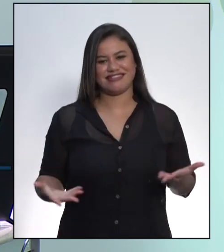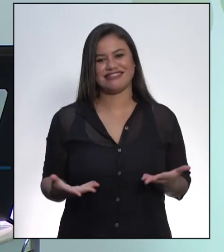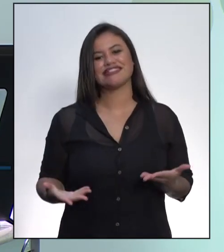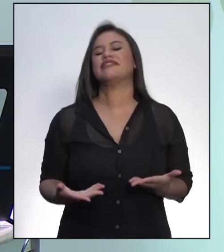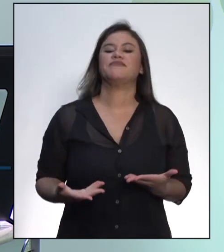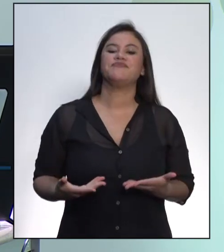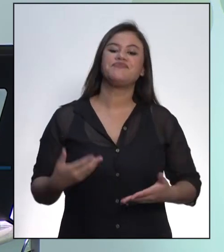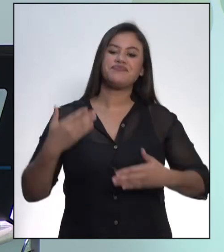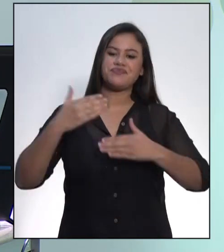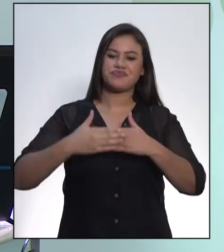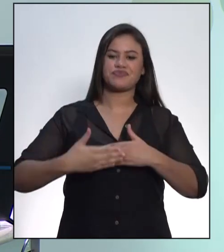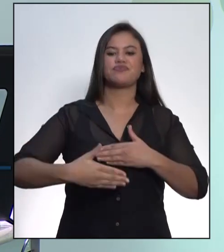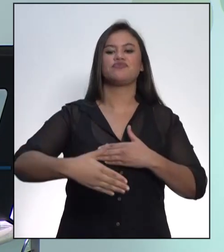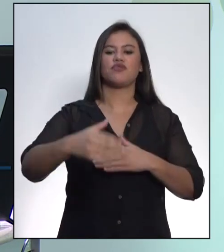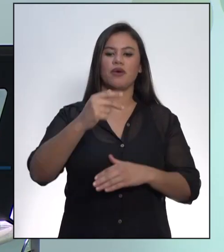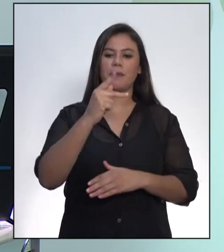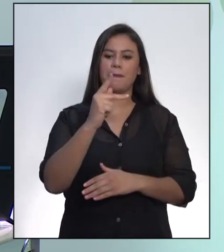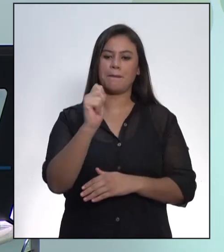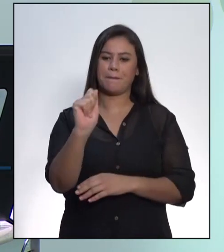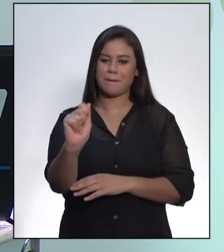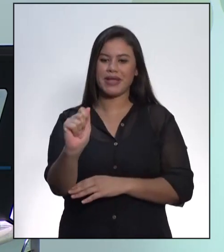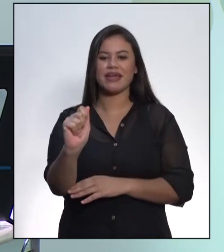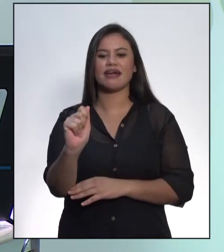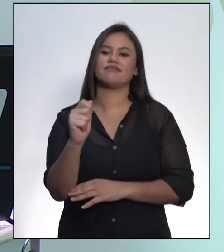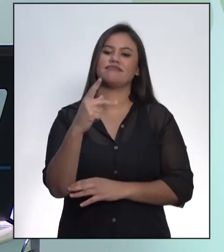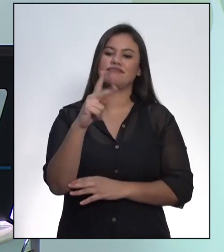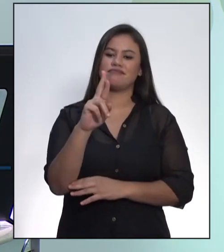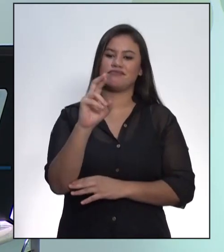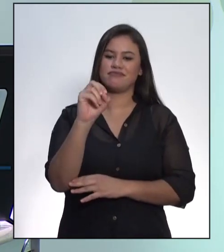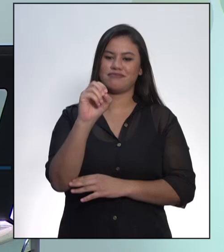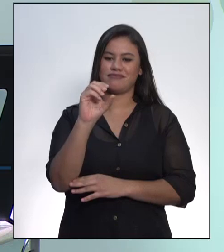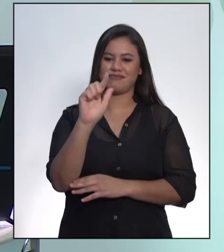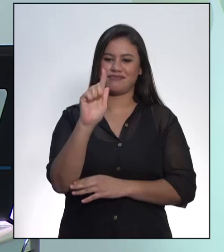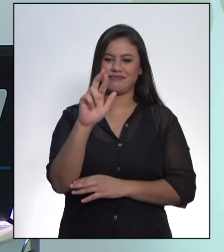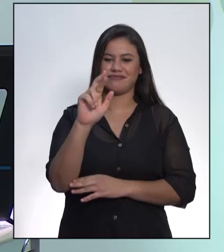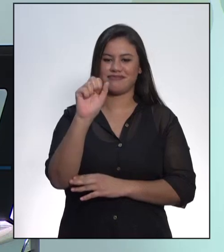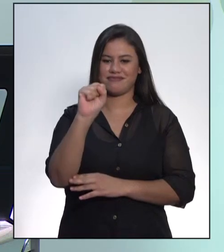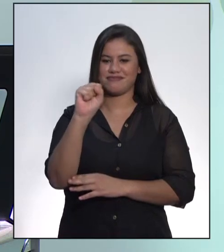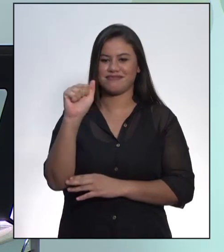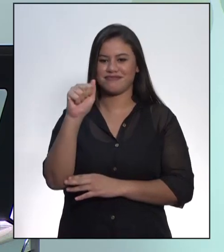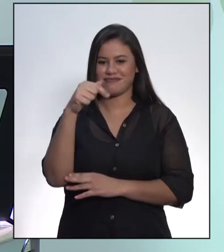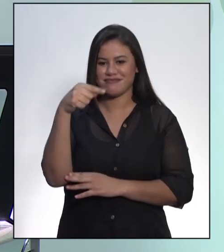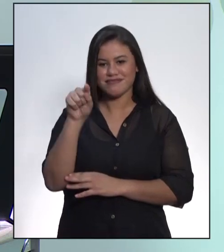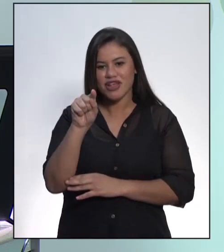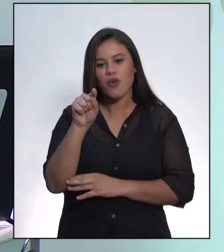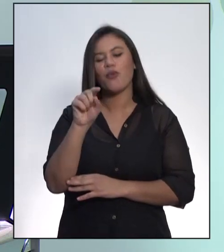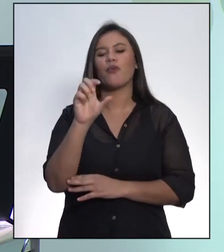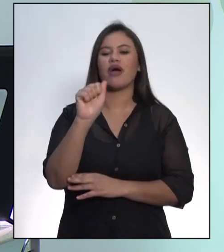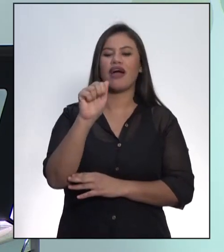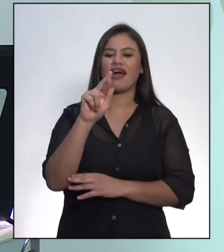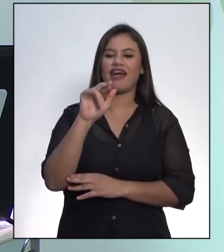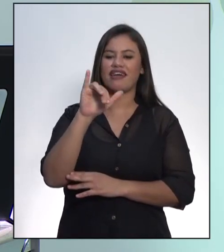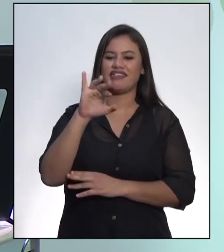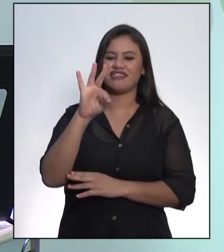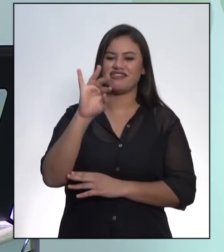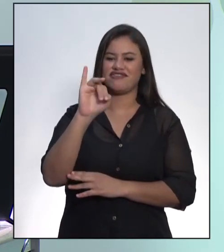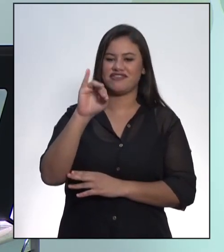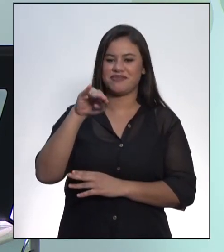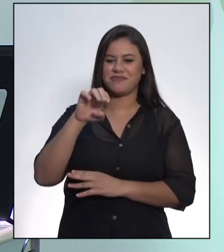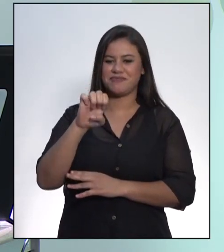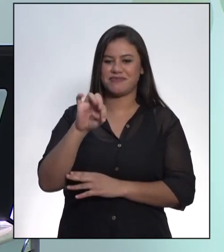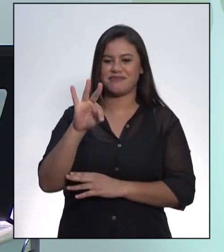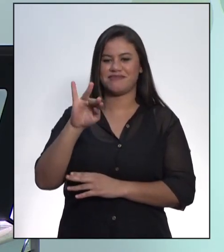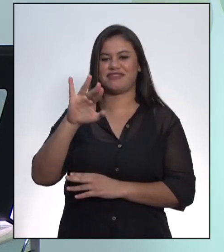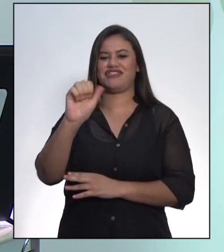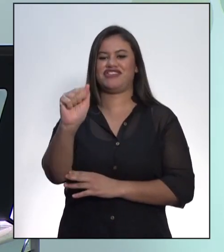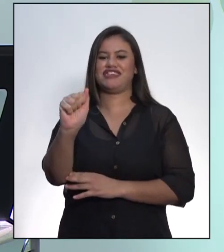ideia, da PA, da progressão aritmética que nós falamos hoje, com um pouquinho de diferença. Vocês vão entender ao longo dessa